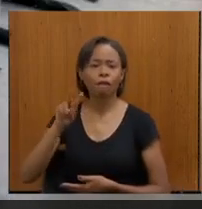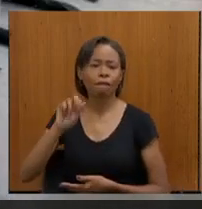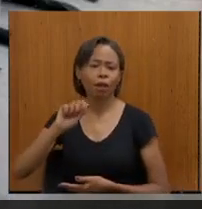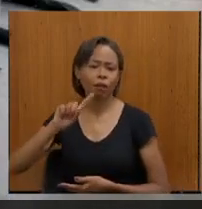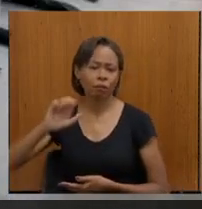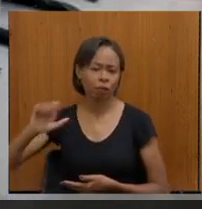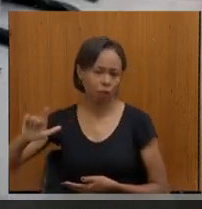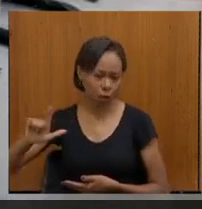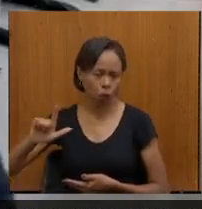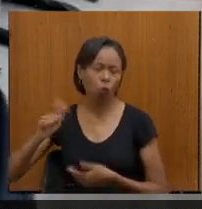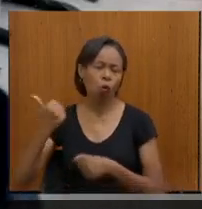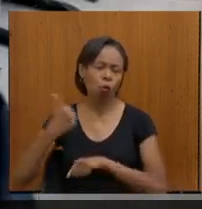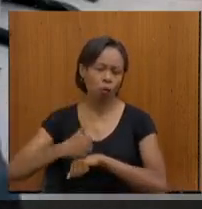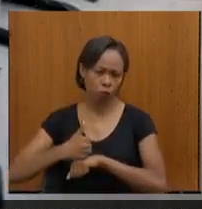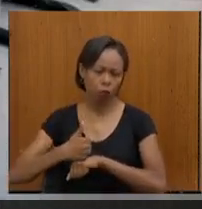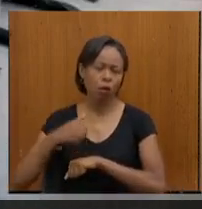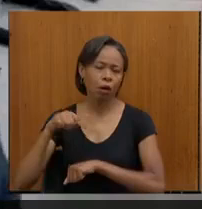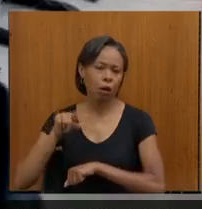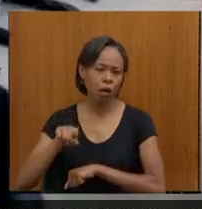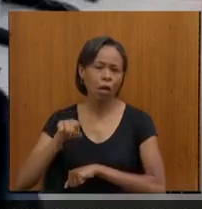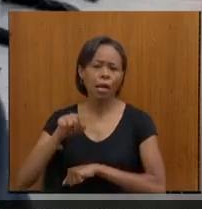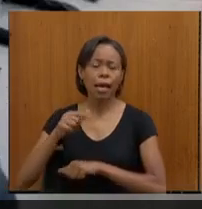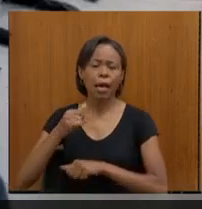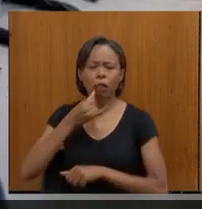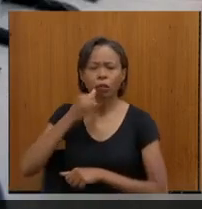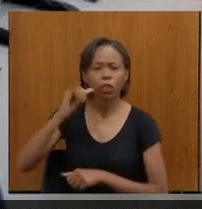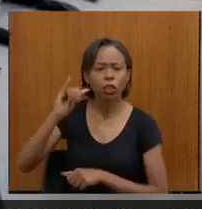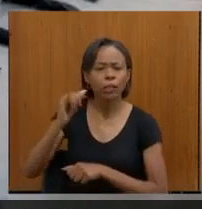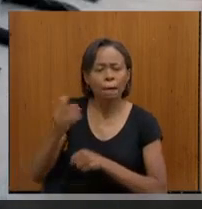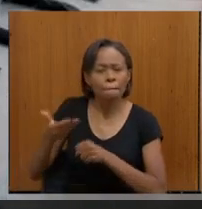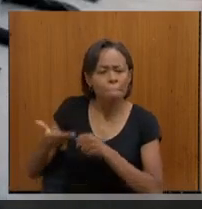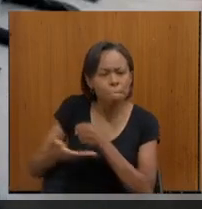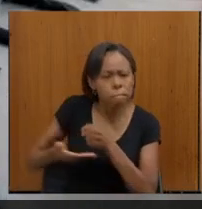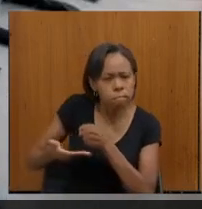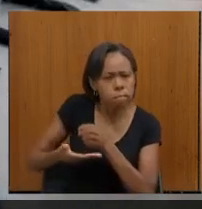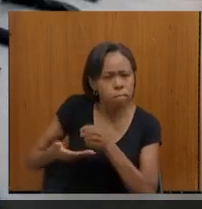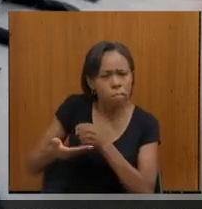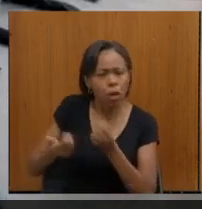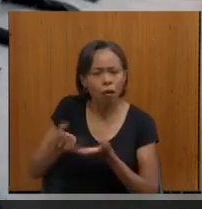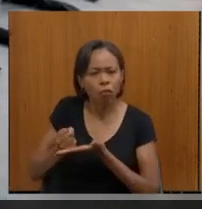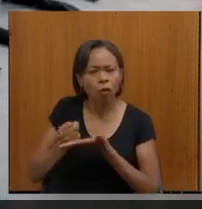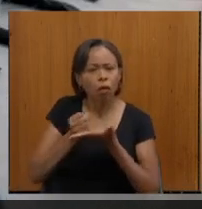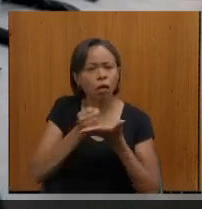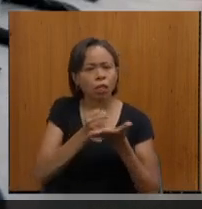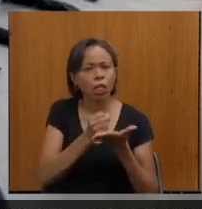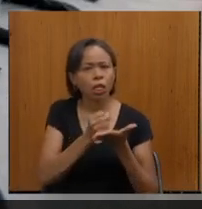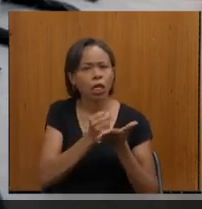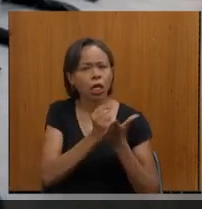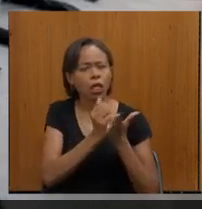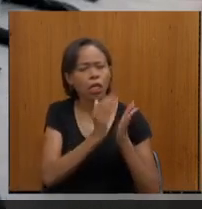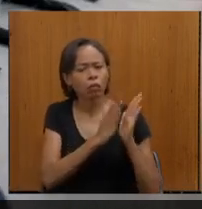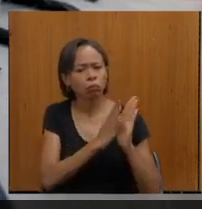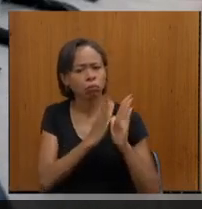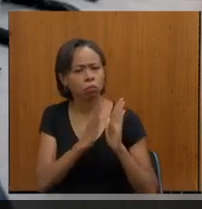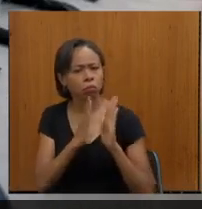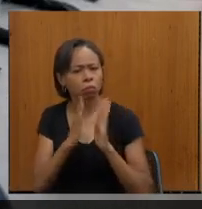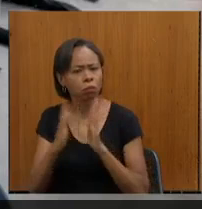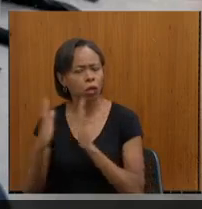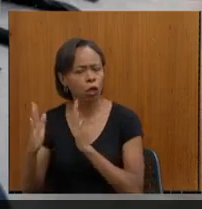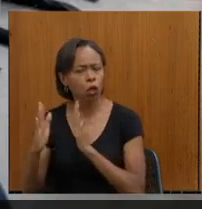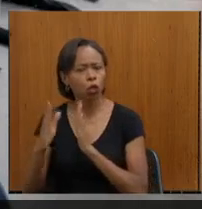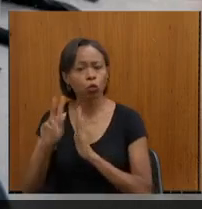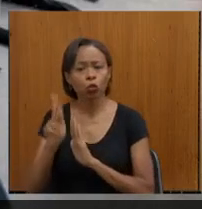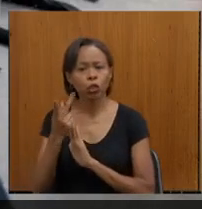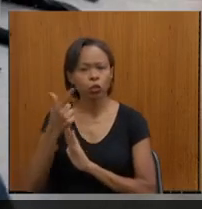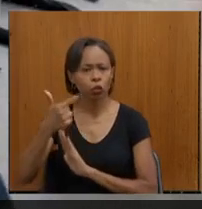primária a alimentar a forma-se aos telefones O que é do outro e focinho Gaúcha